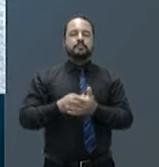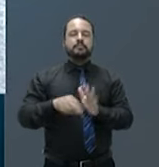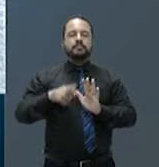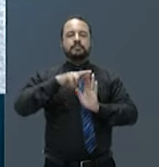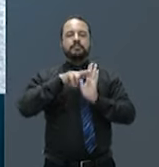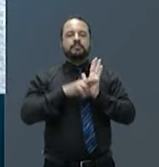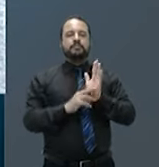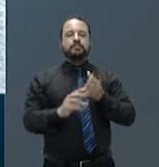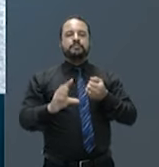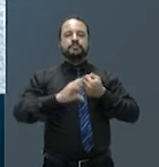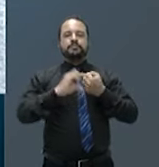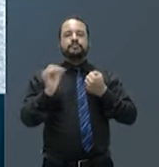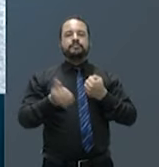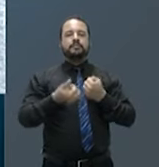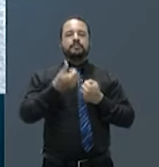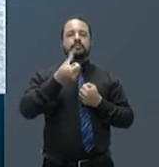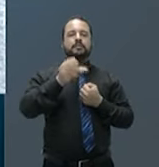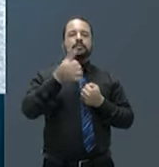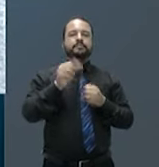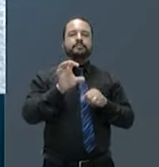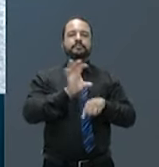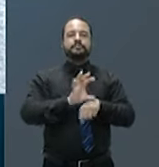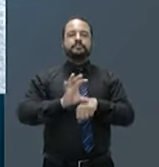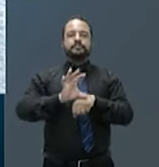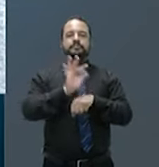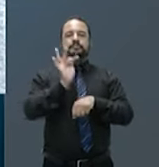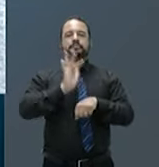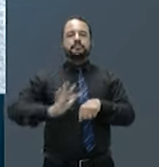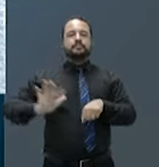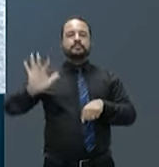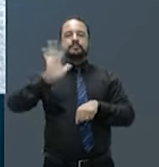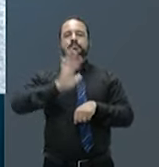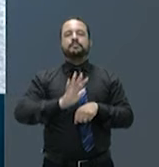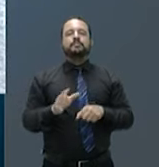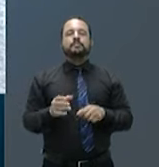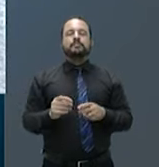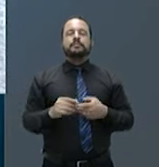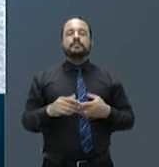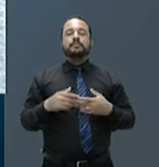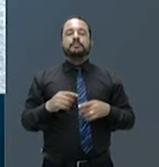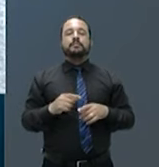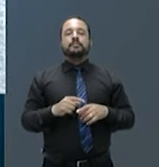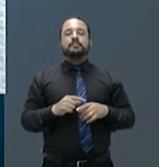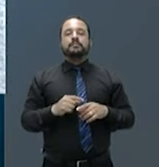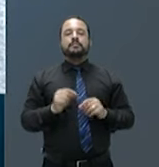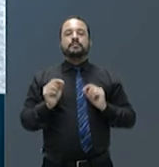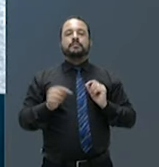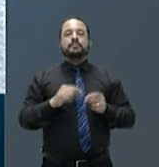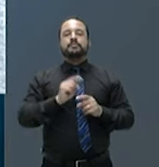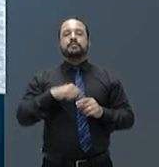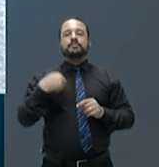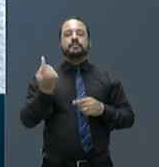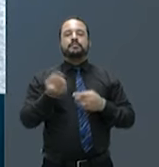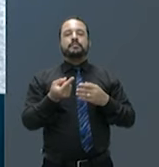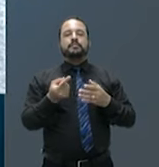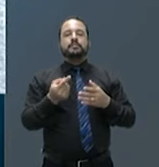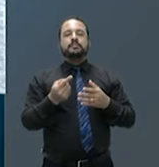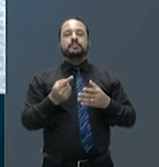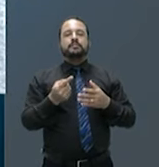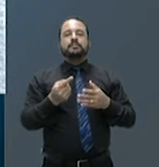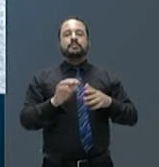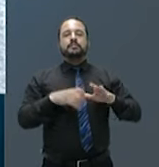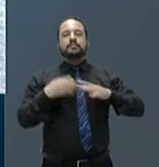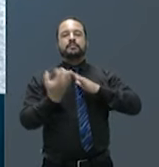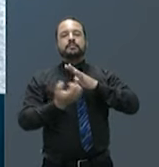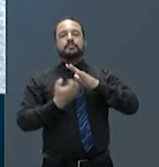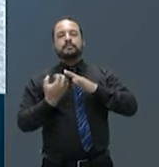artigo 93.9 da Constituição Federal, e, noutra parte, em que as entidades empresárias recorrentes suscitaram a